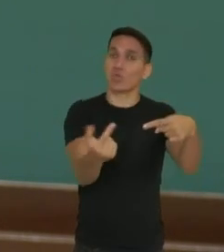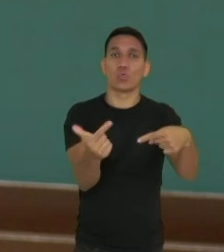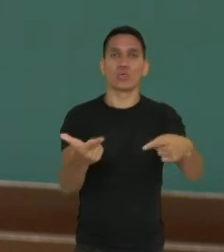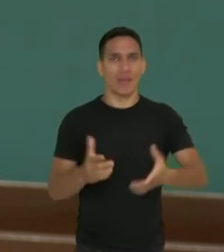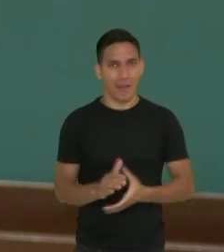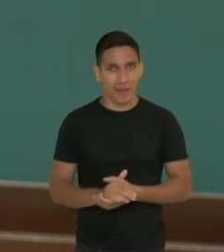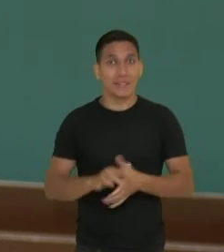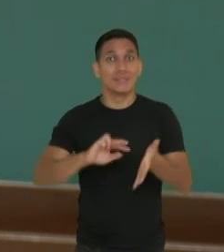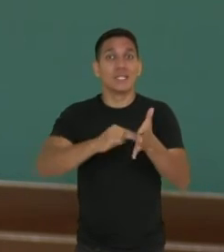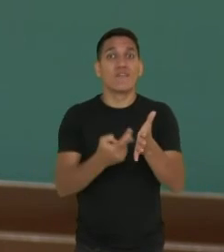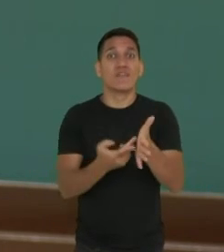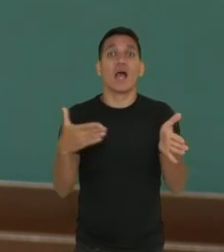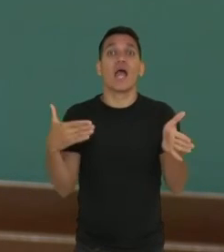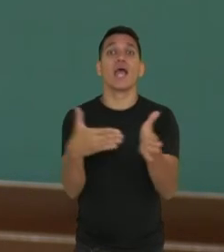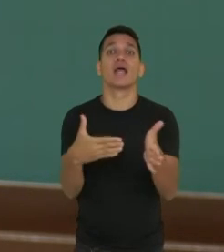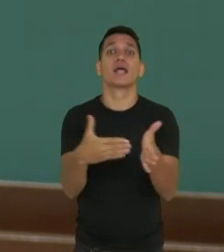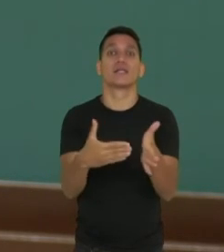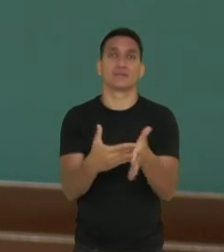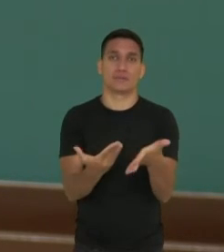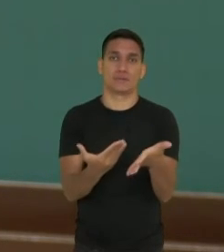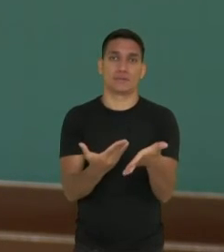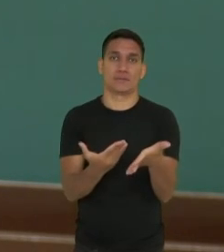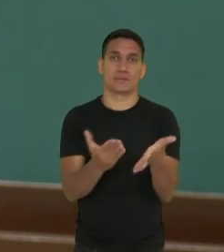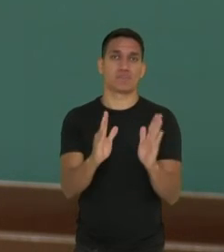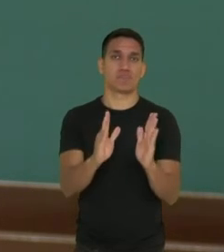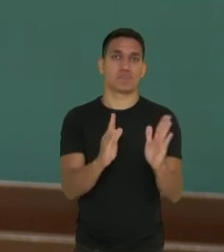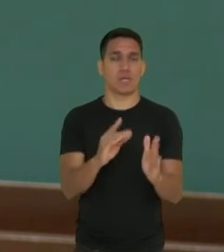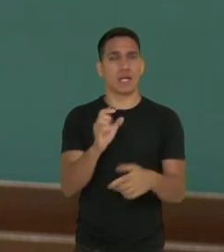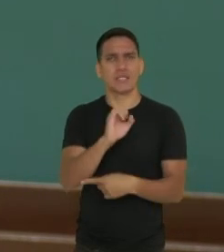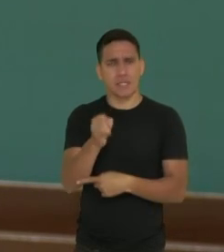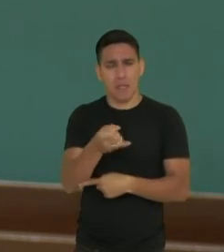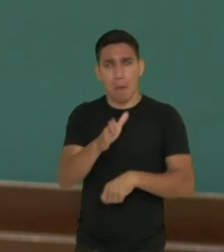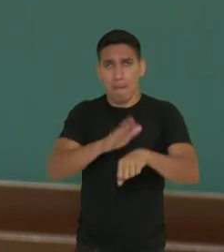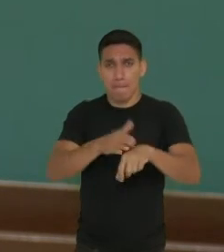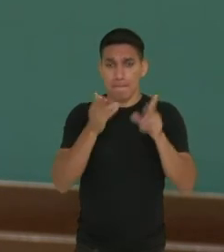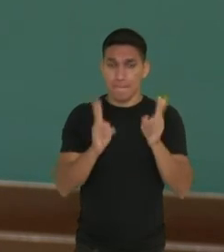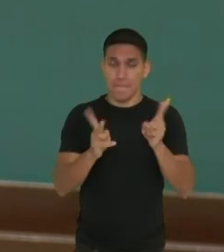simplesmente restringindo. Se nesse mesmo modelo aqui, essa mesma